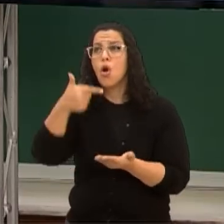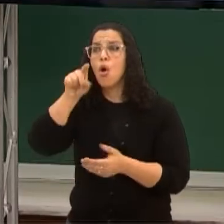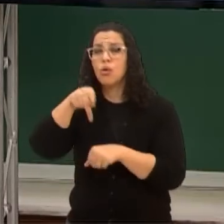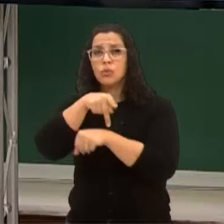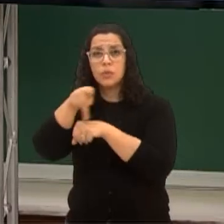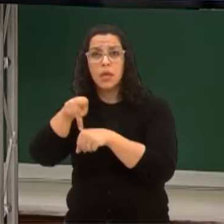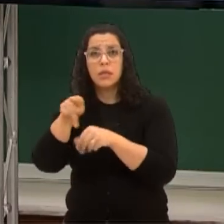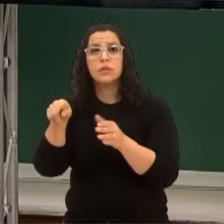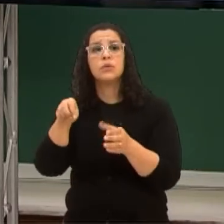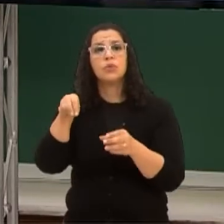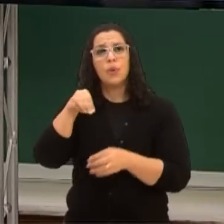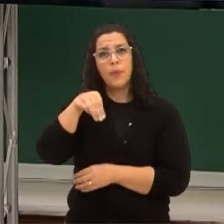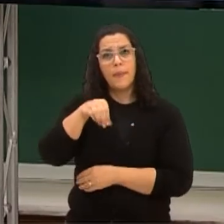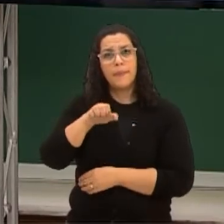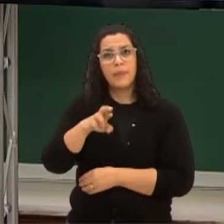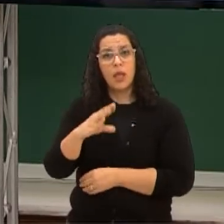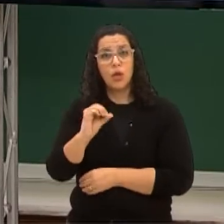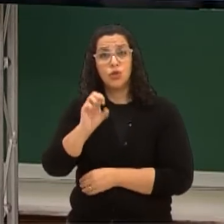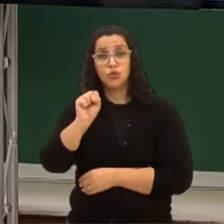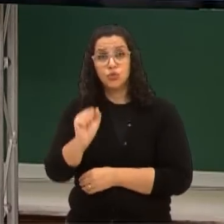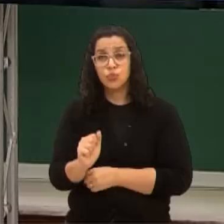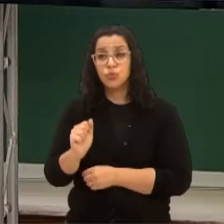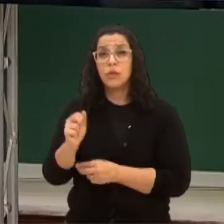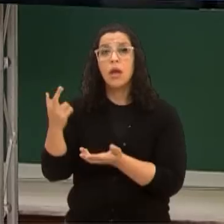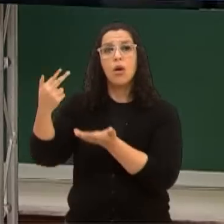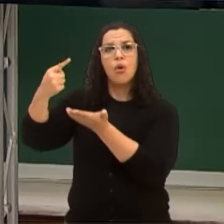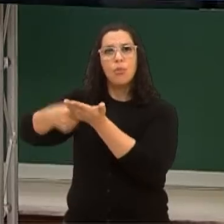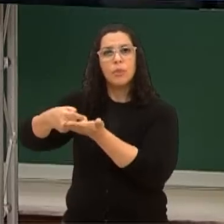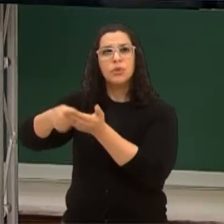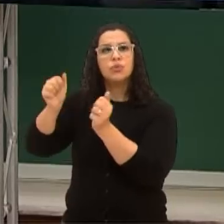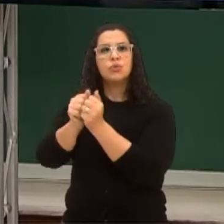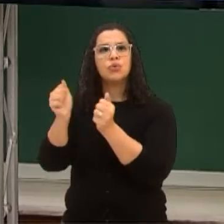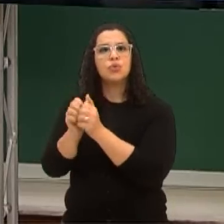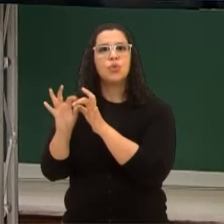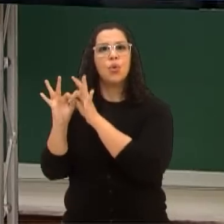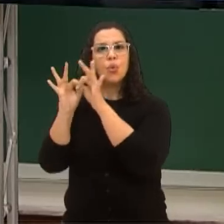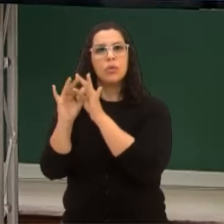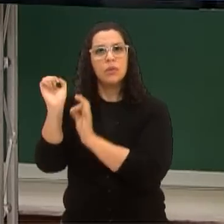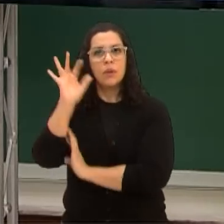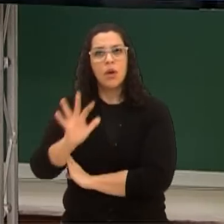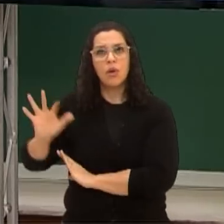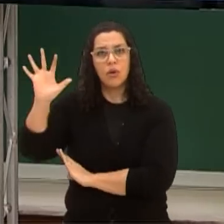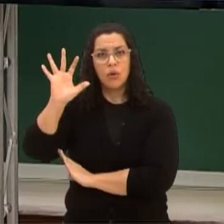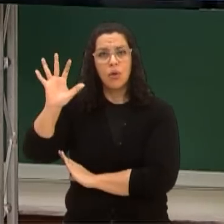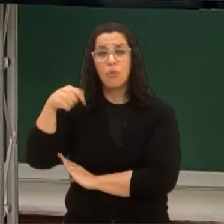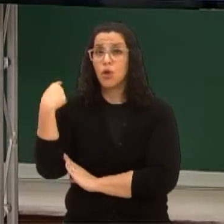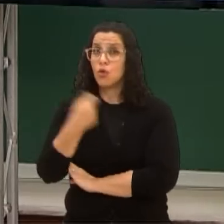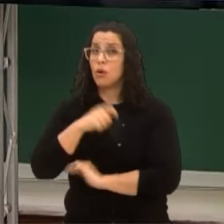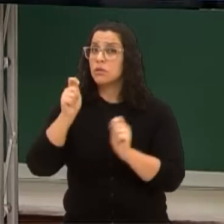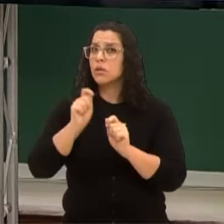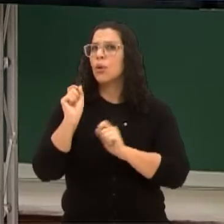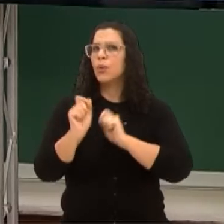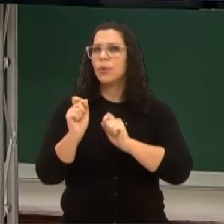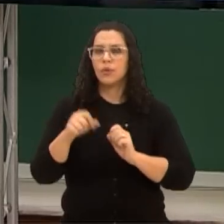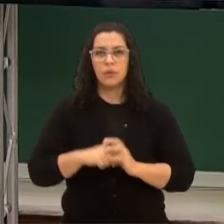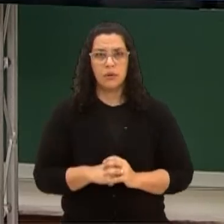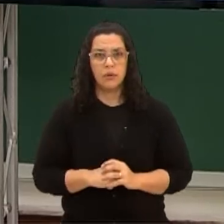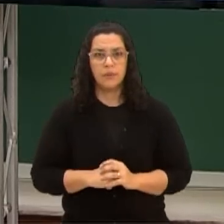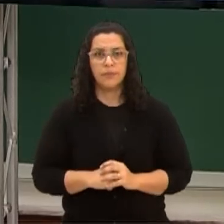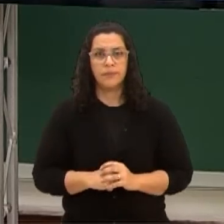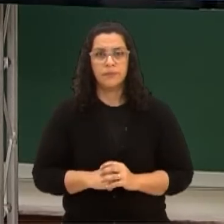internacionais do Mercosul com a União Europeia, por exemplo. O que isso possibilitaria para o país?